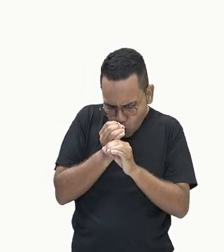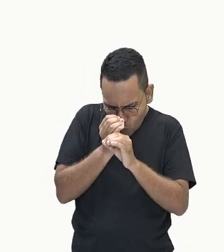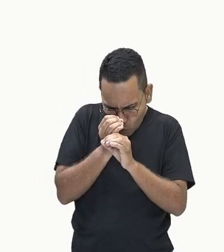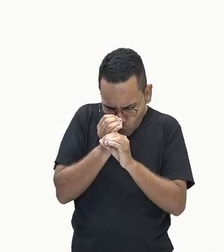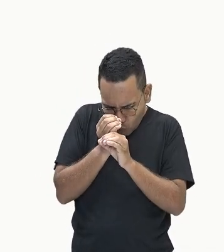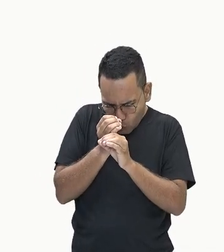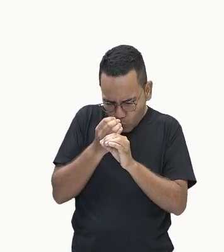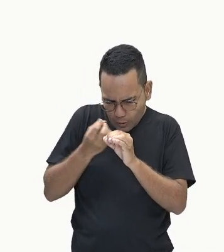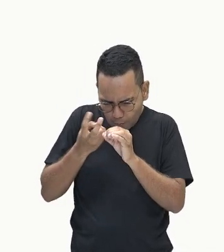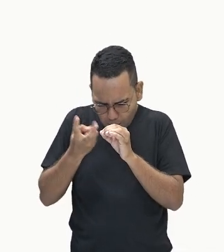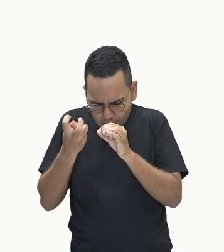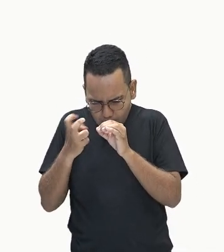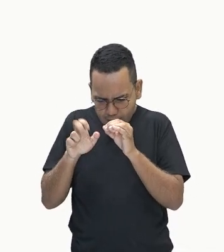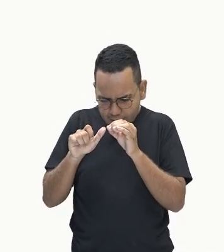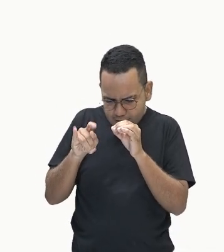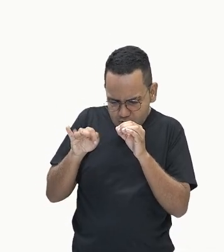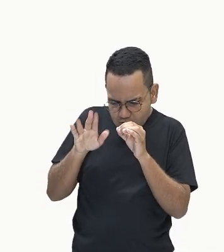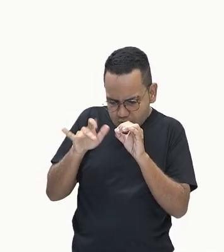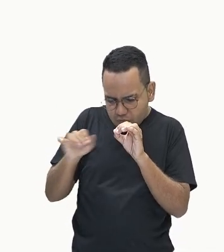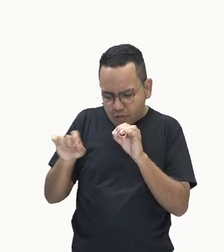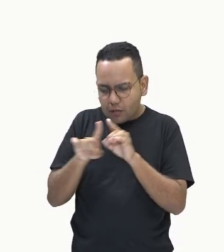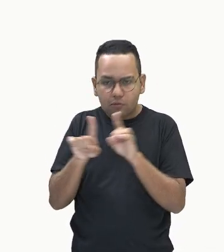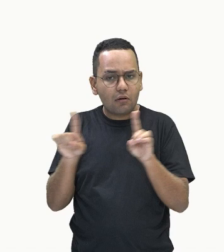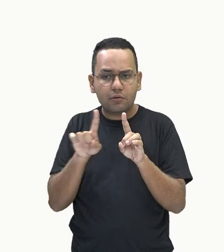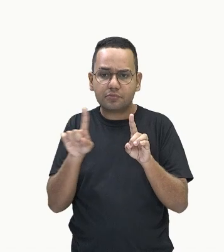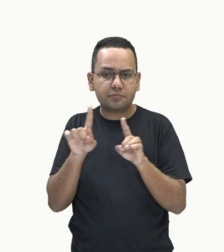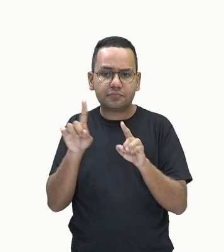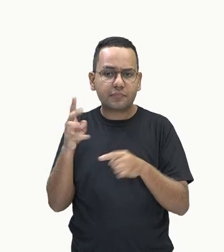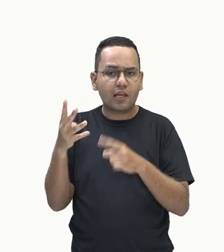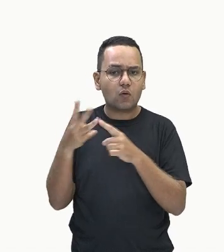tecido estratificado, mas não é. Trata-se de um tecido